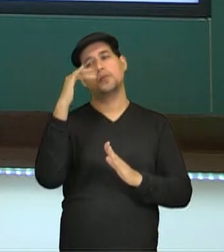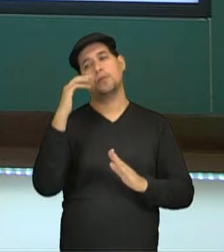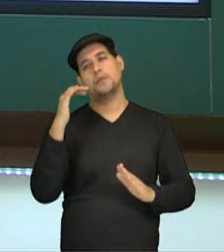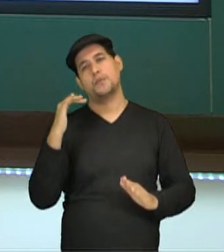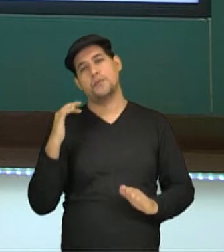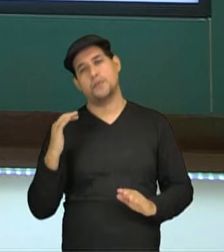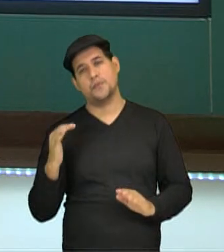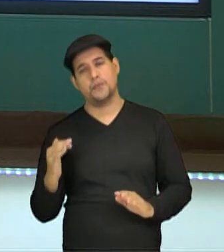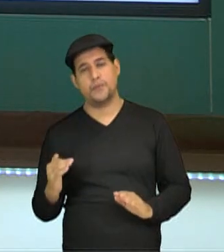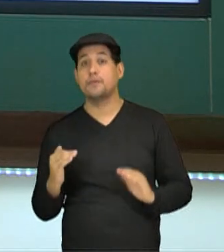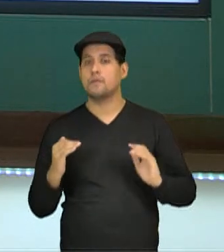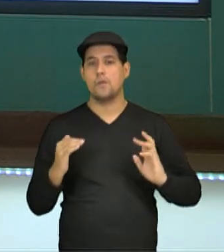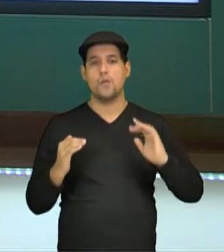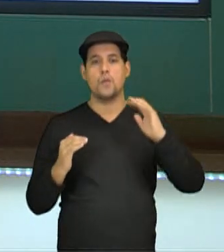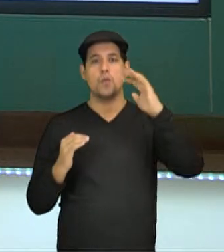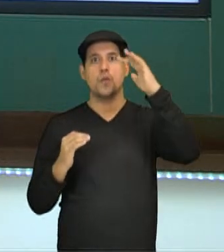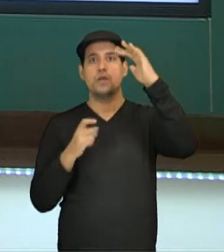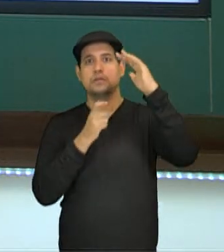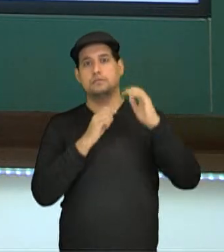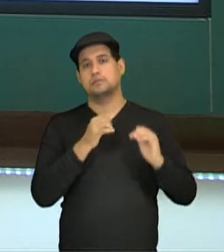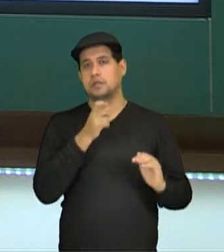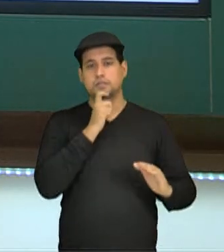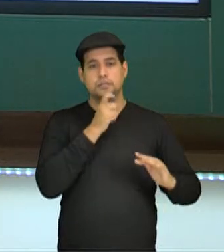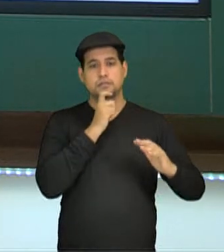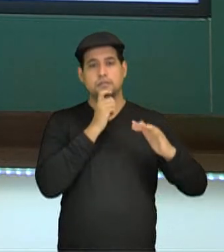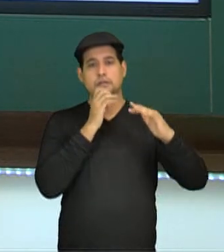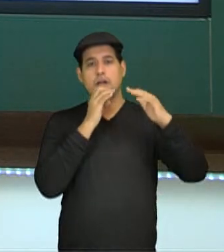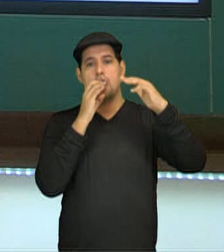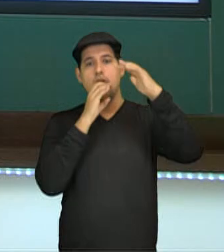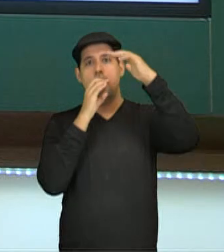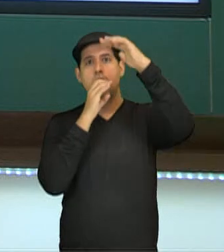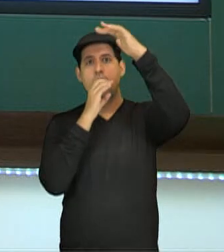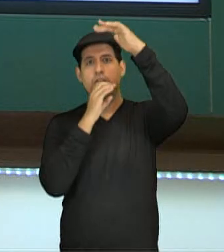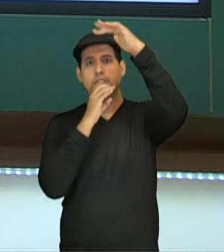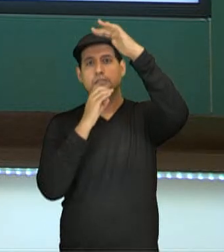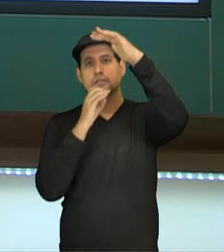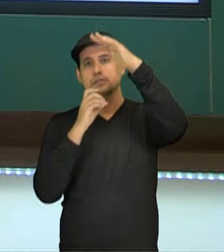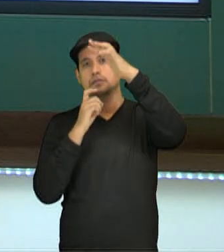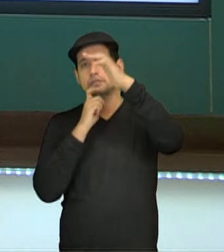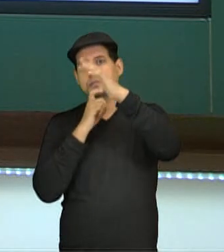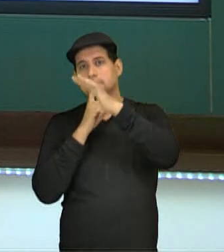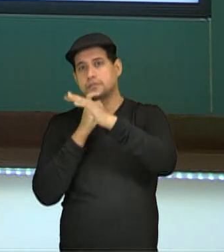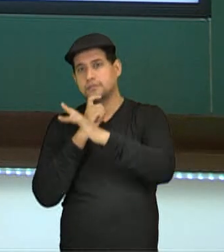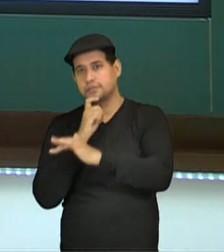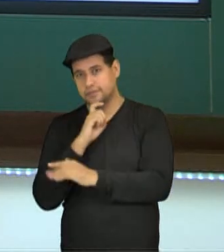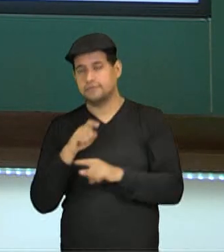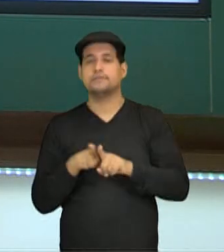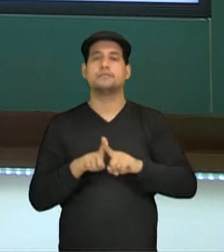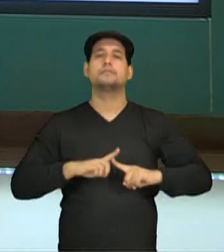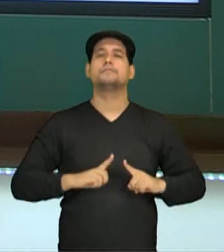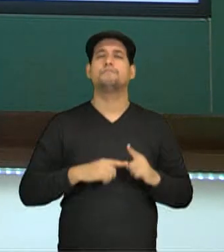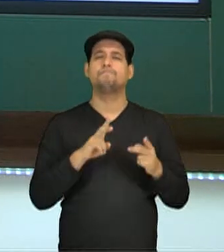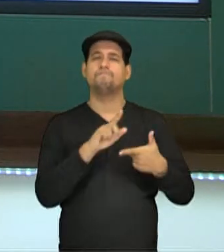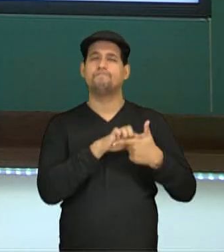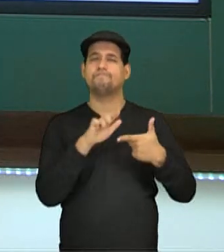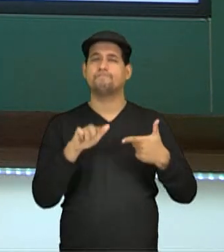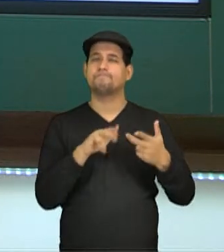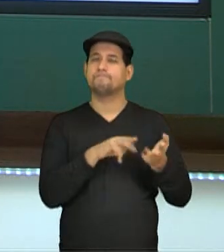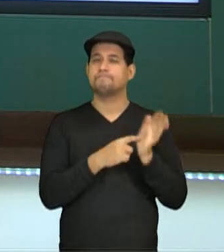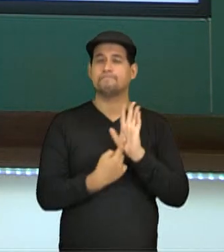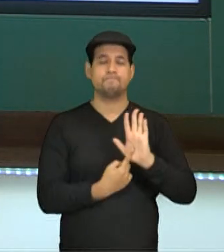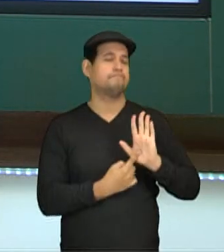ela vai baixando novamente para tudo começar de novo no outro dia, ok? Veja esse gráfico com a